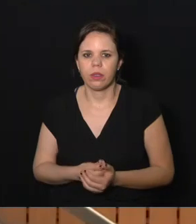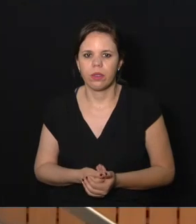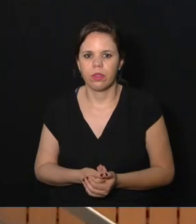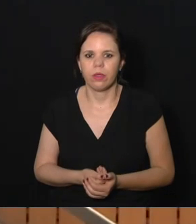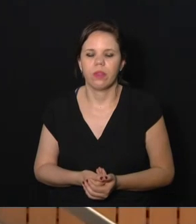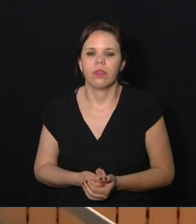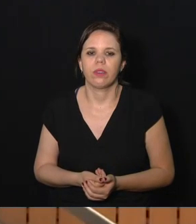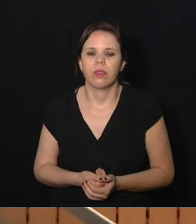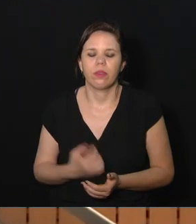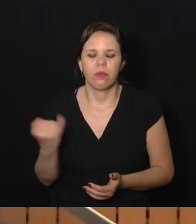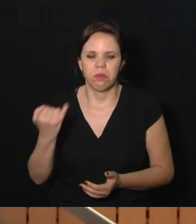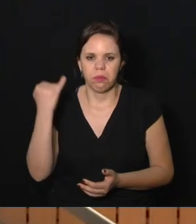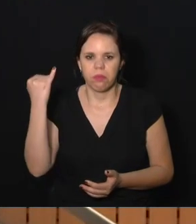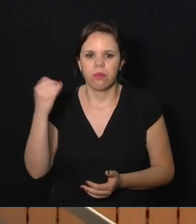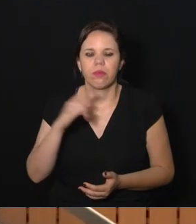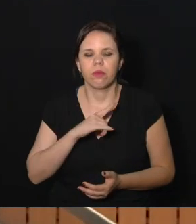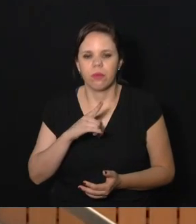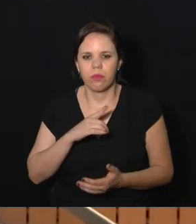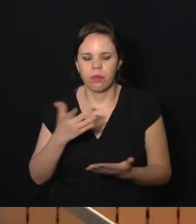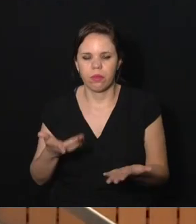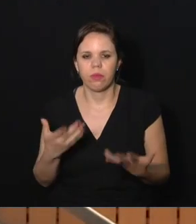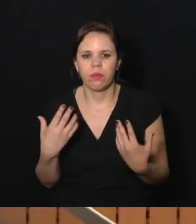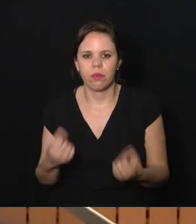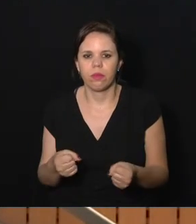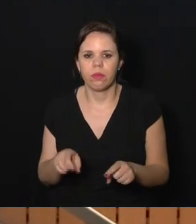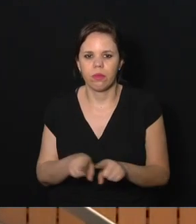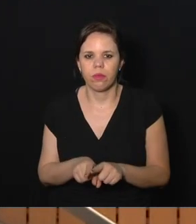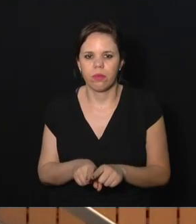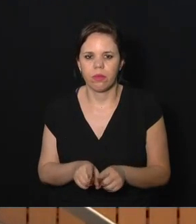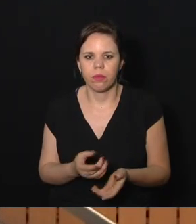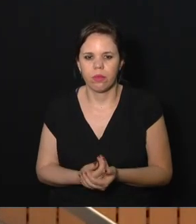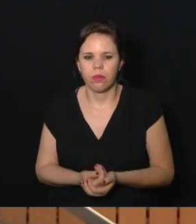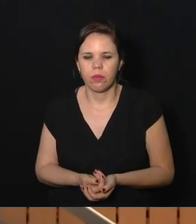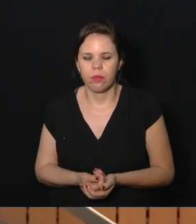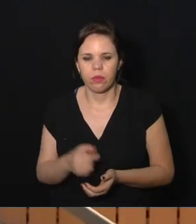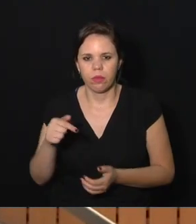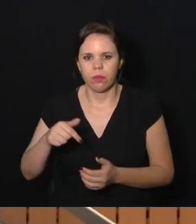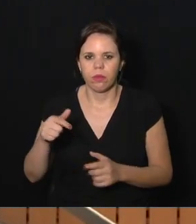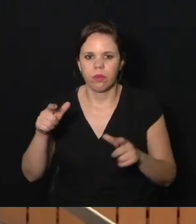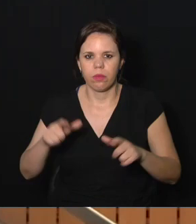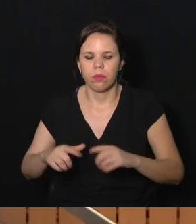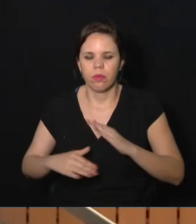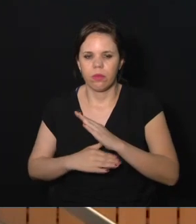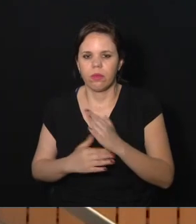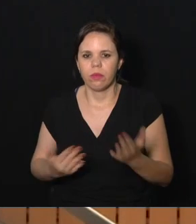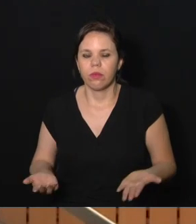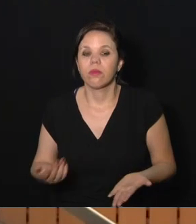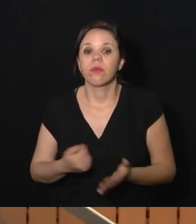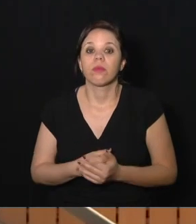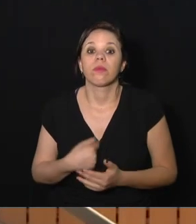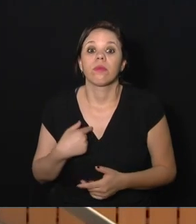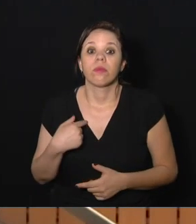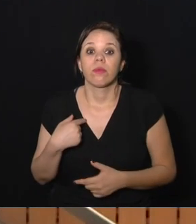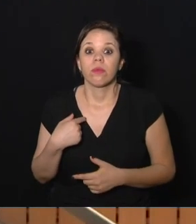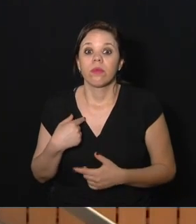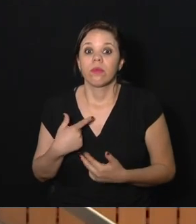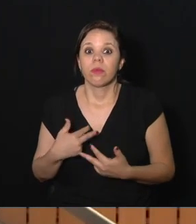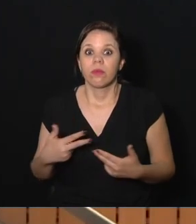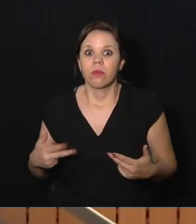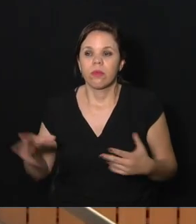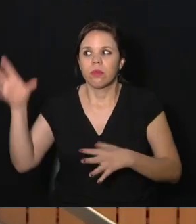Então, é muito importante ter esse reconhecimento vindo desta casa. A gente passou aí por